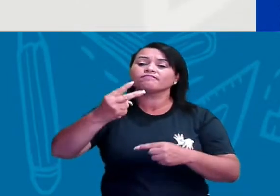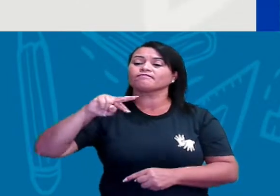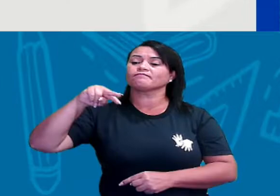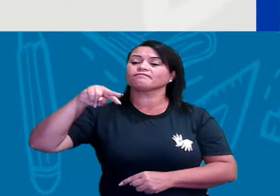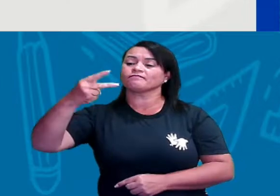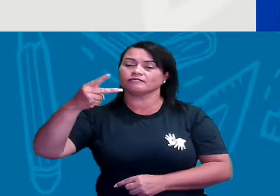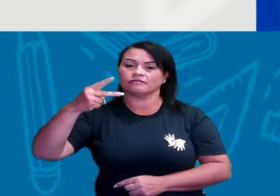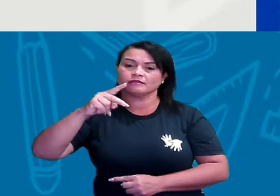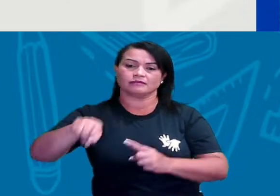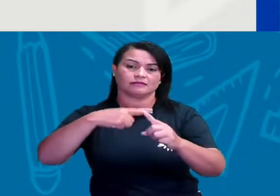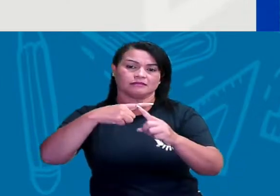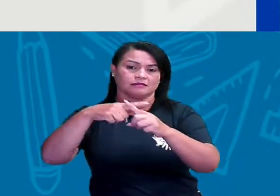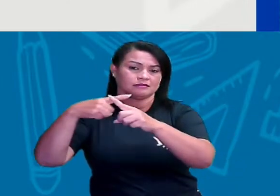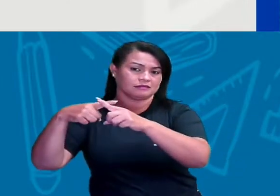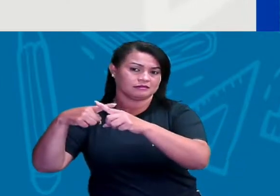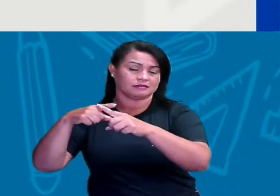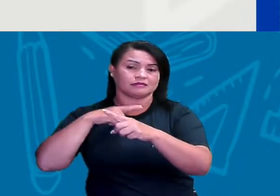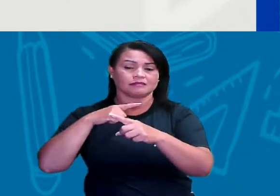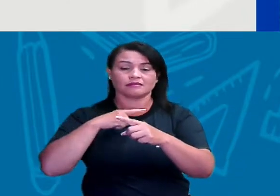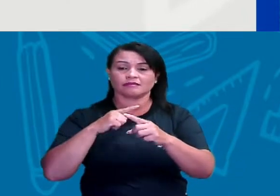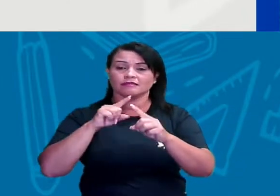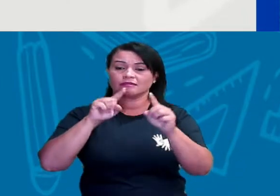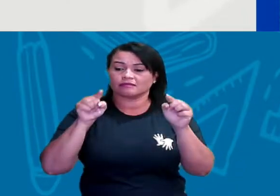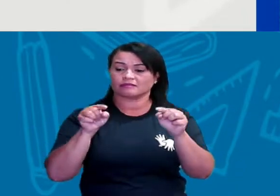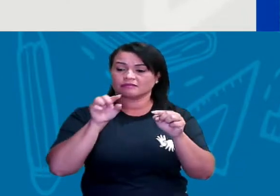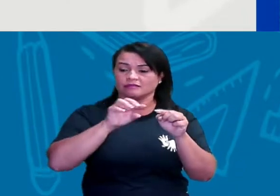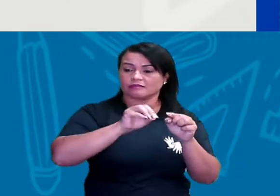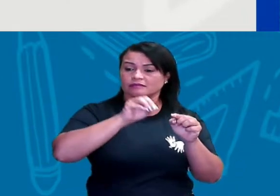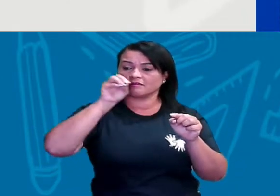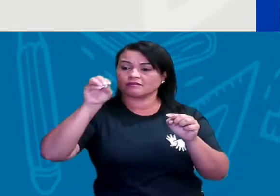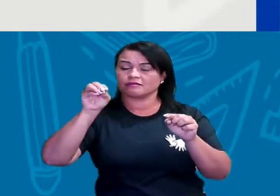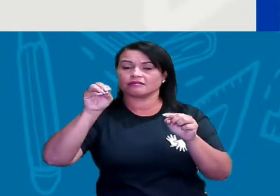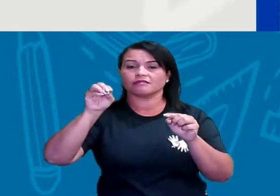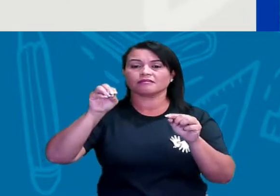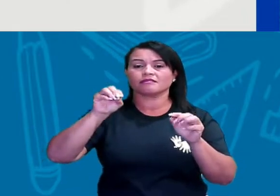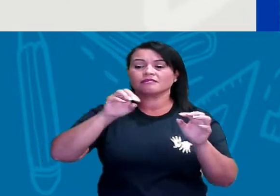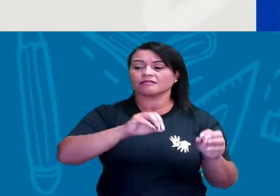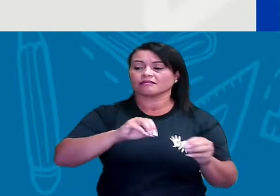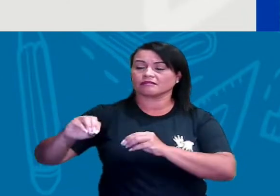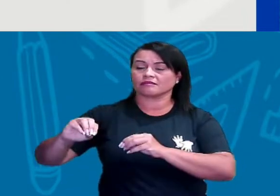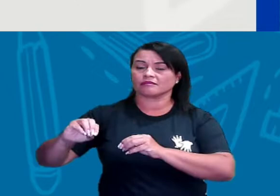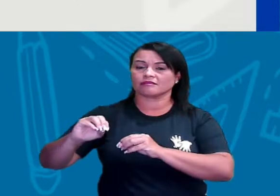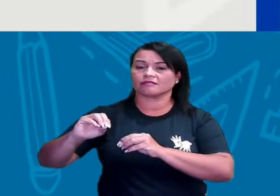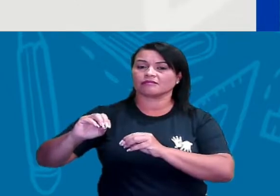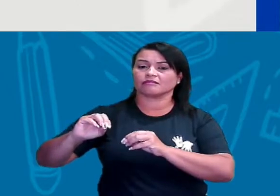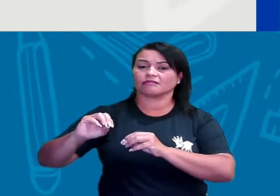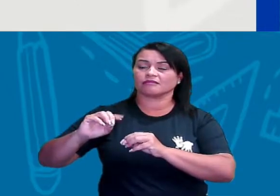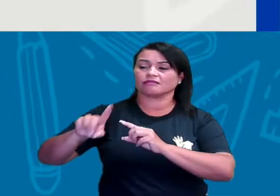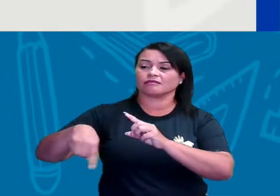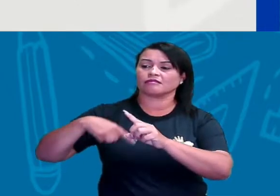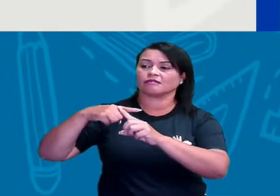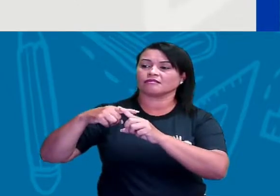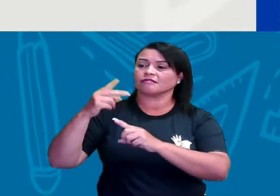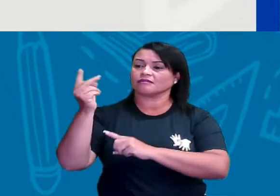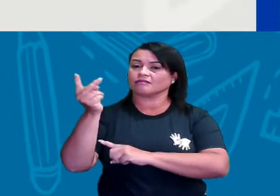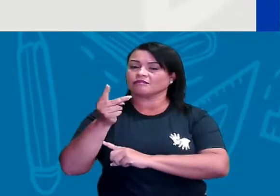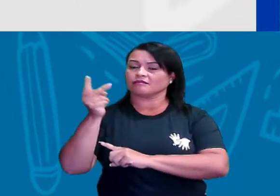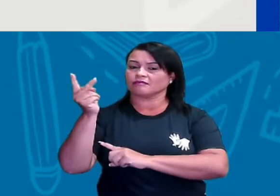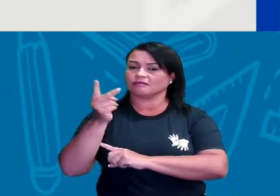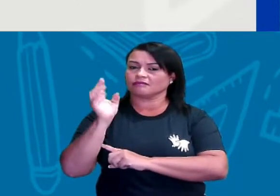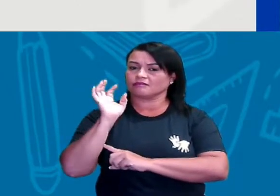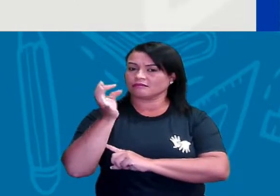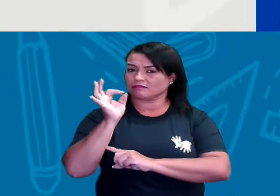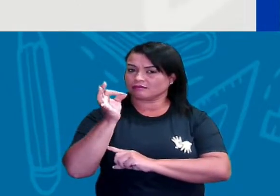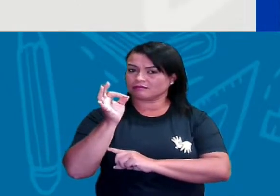potência, tá? Quem está dentro multiplica com quem está fora. Repete a base e faz a multiplicação dos